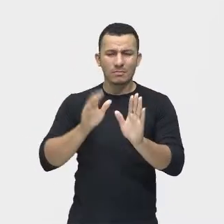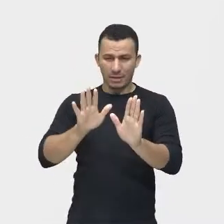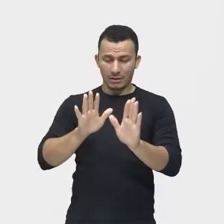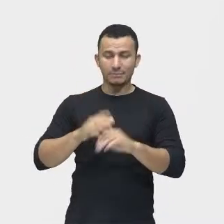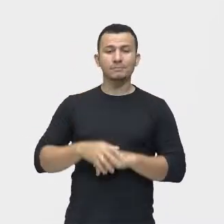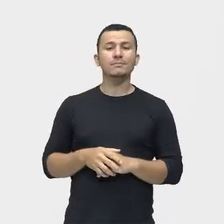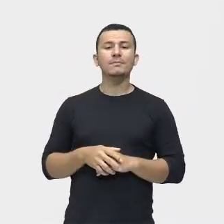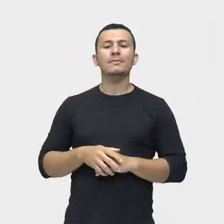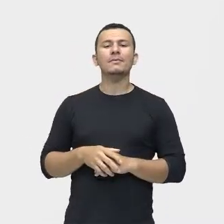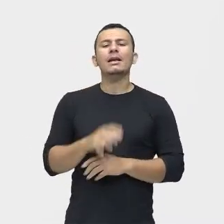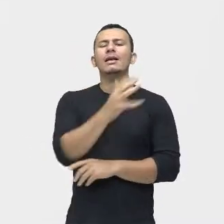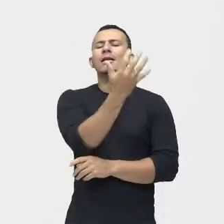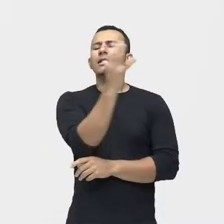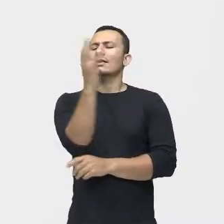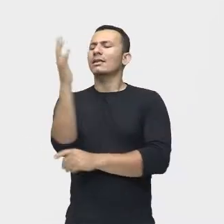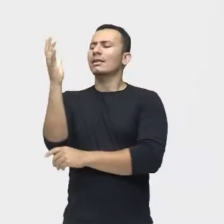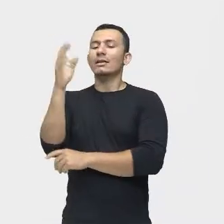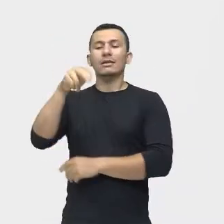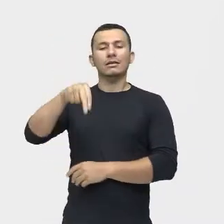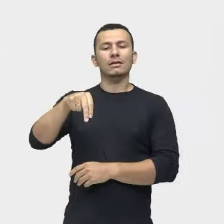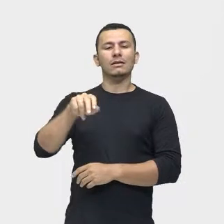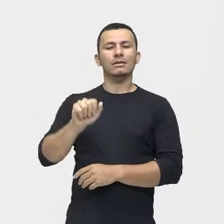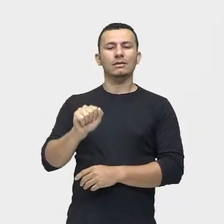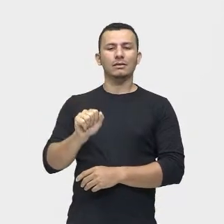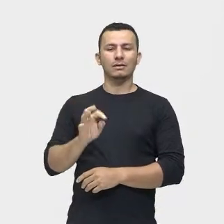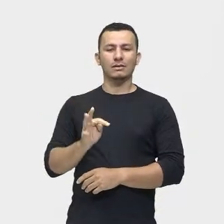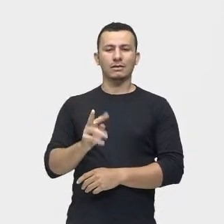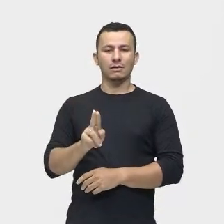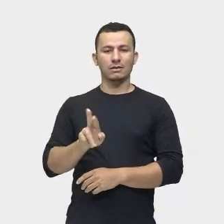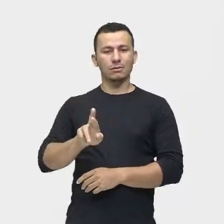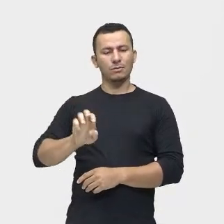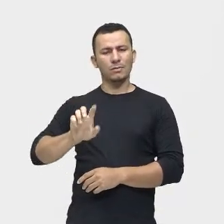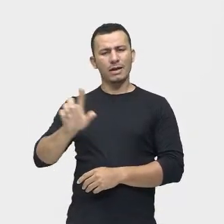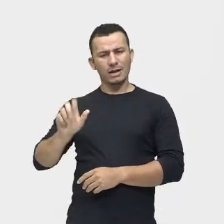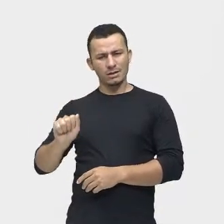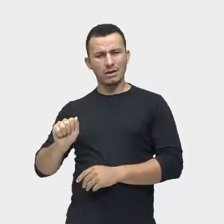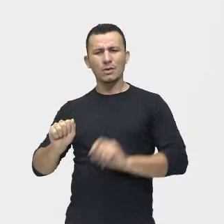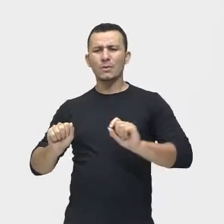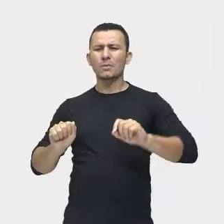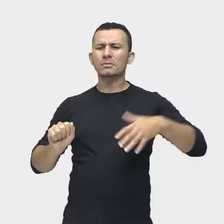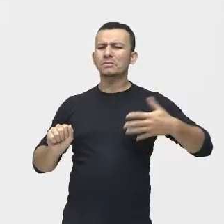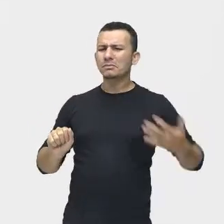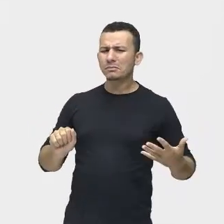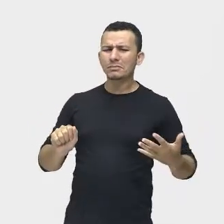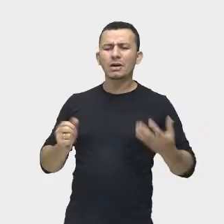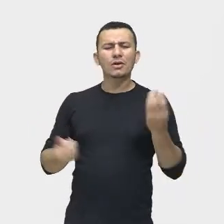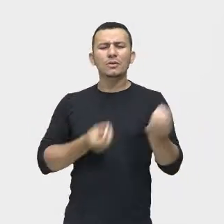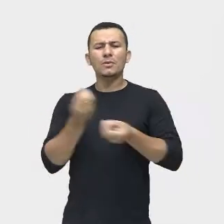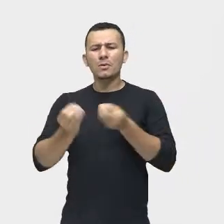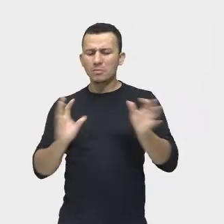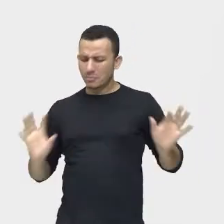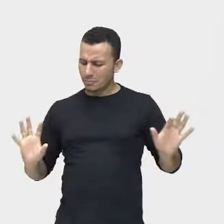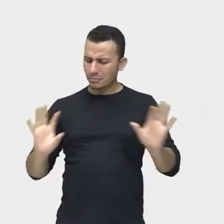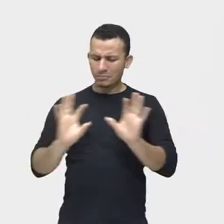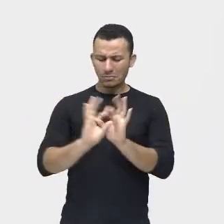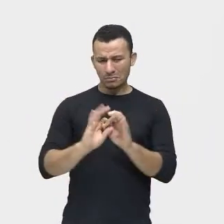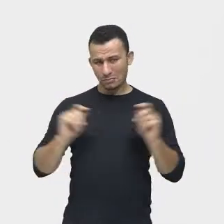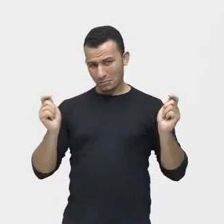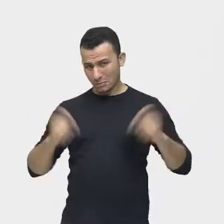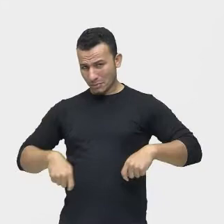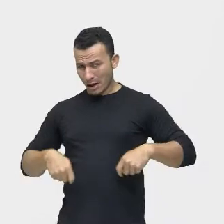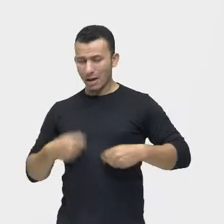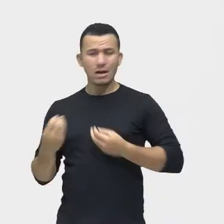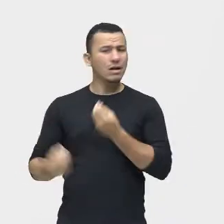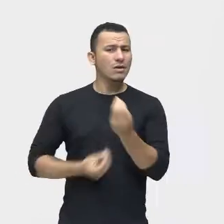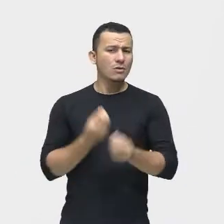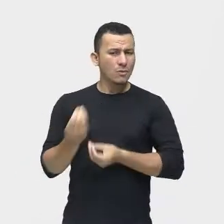para entrarmos na cultura? Vocês vão ver a ligação da natureza com a cultura e aquilo que está